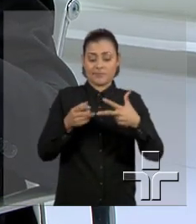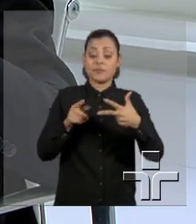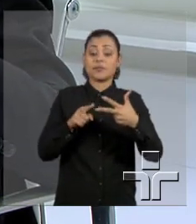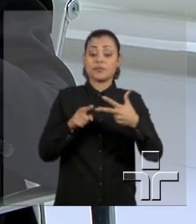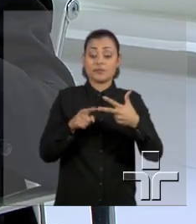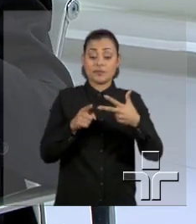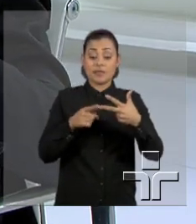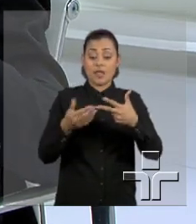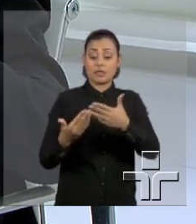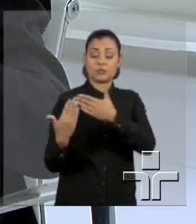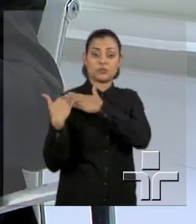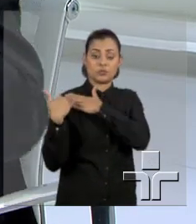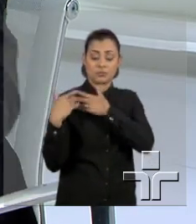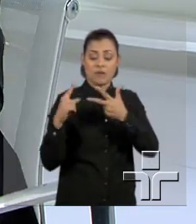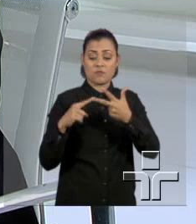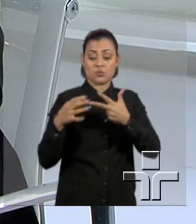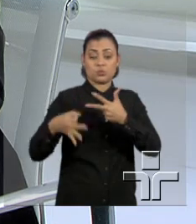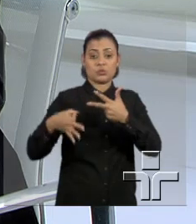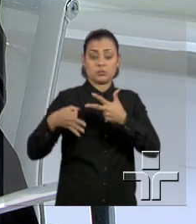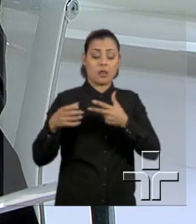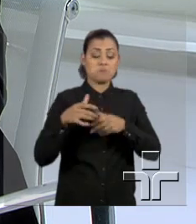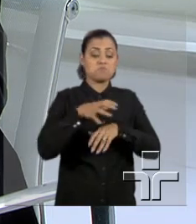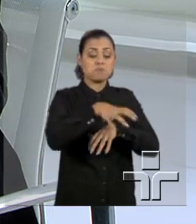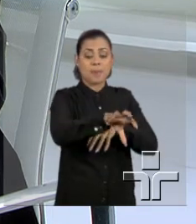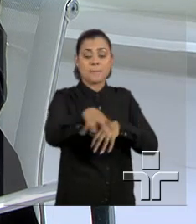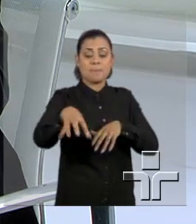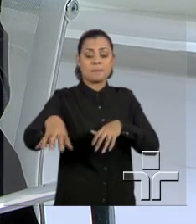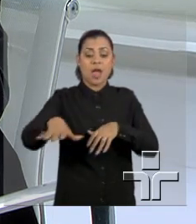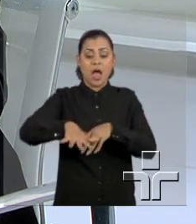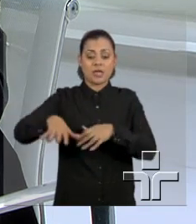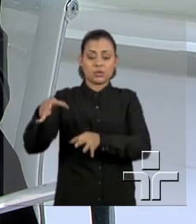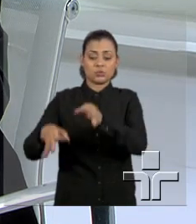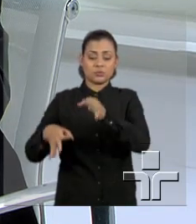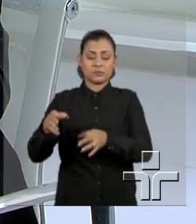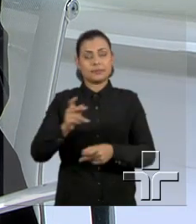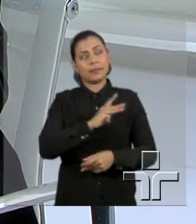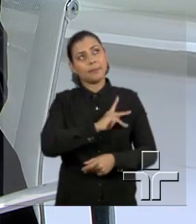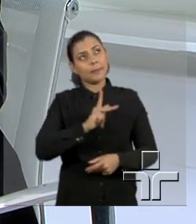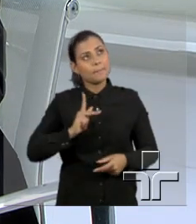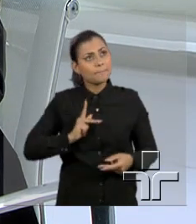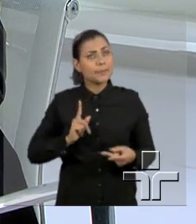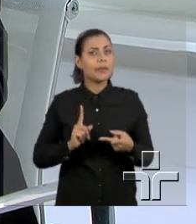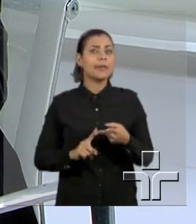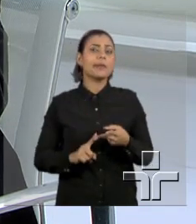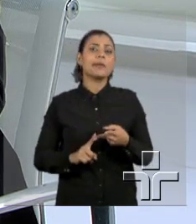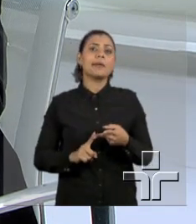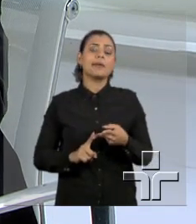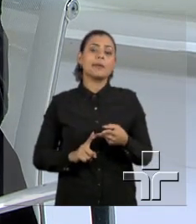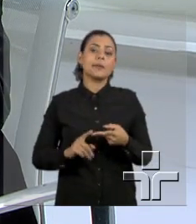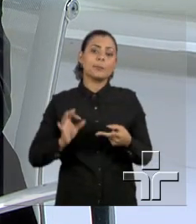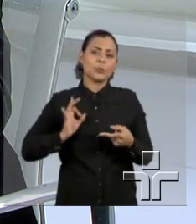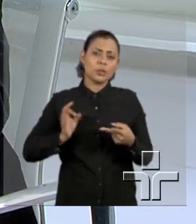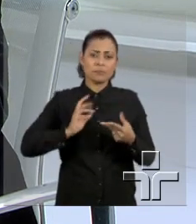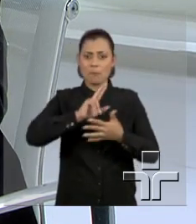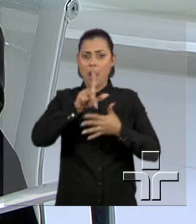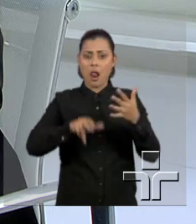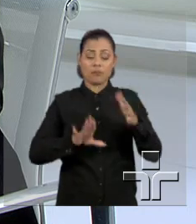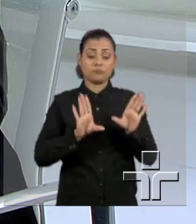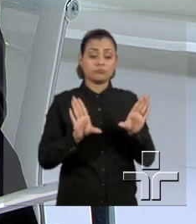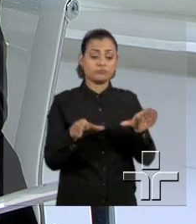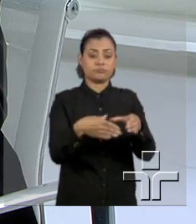órgãos integrantes do sistema de justiça. Ministério Público, mas eu já vou explicar em que